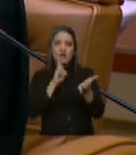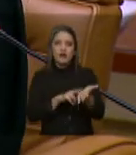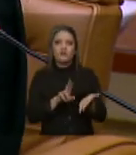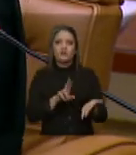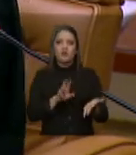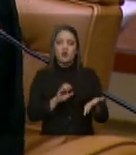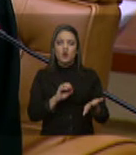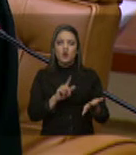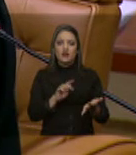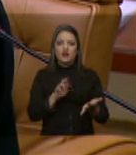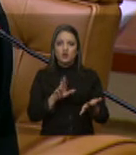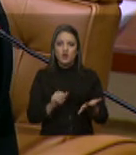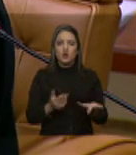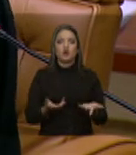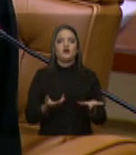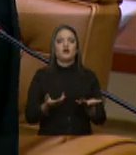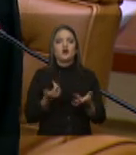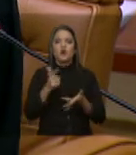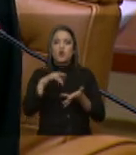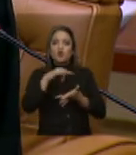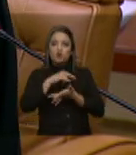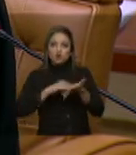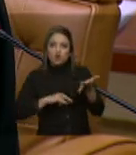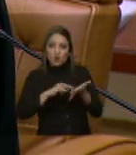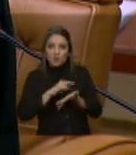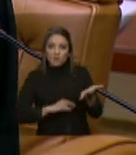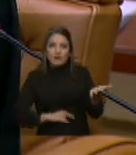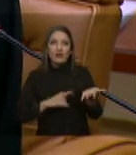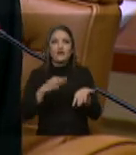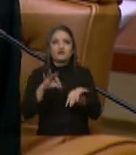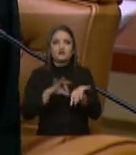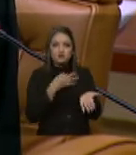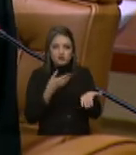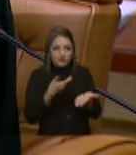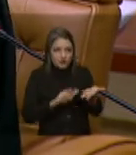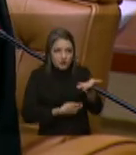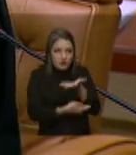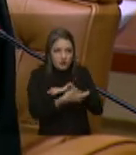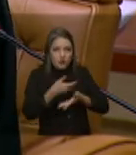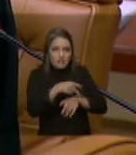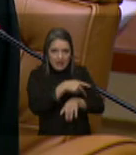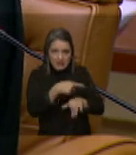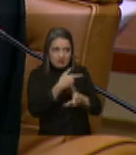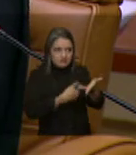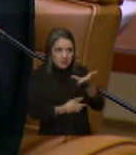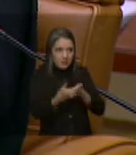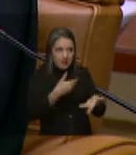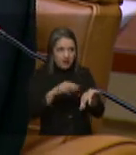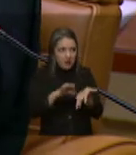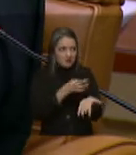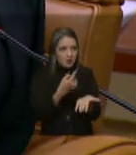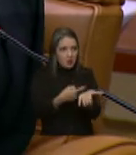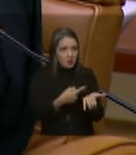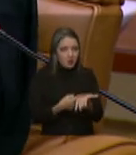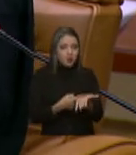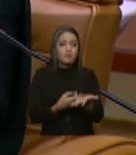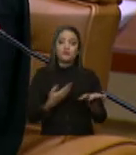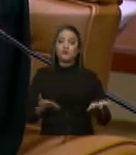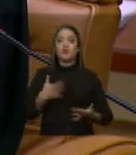pedidos de cooperação internacional direta exemplo do milagre ao meu ver Eles